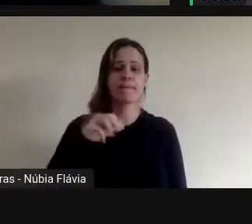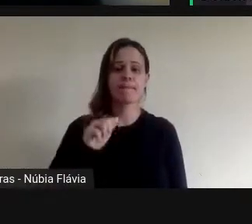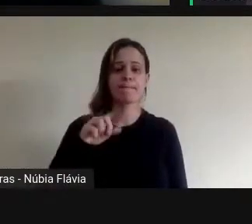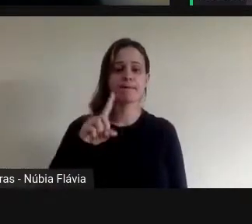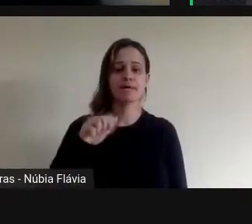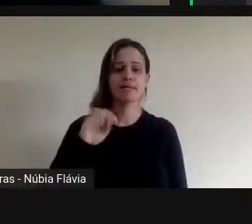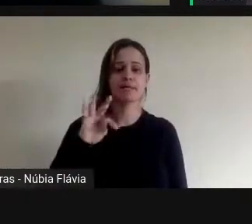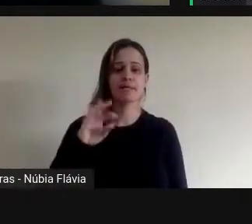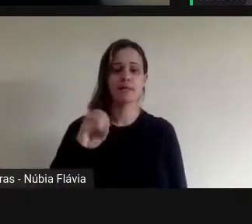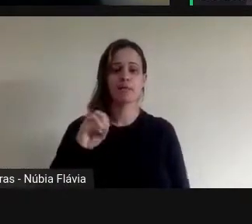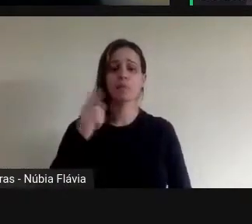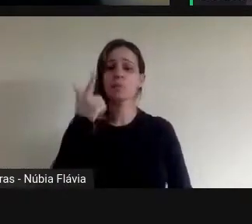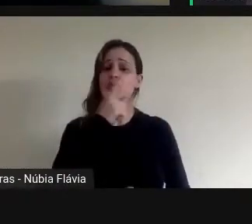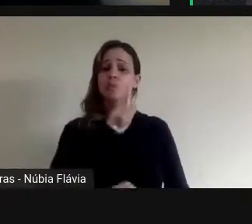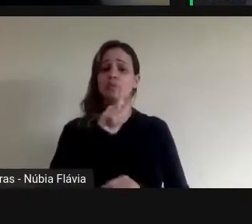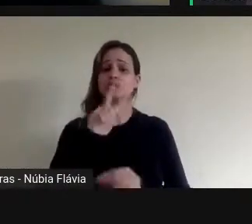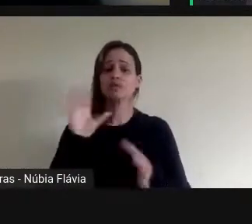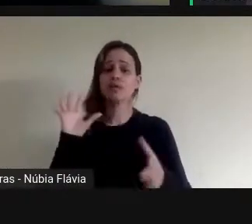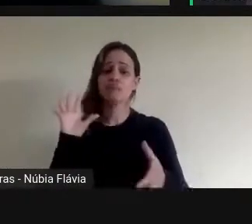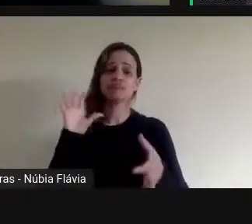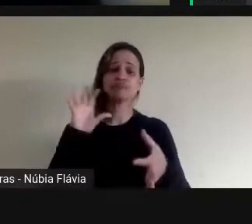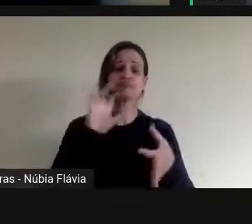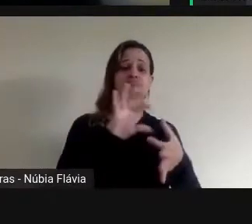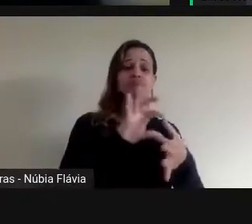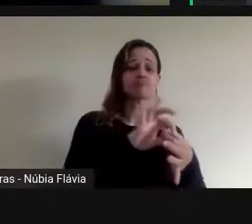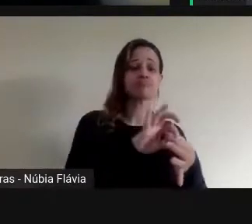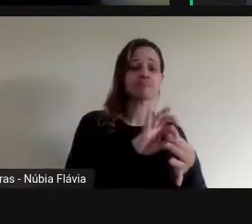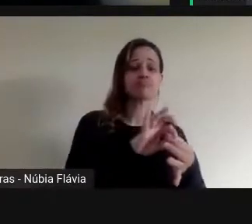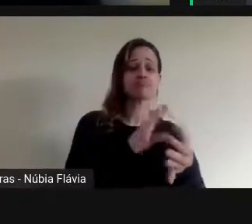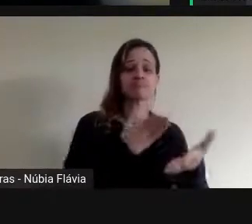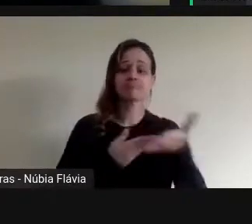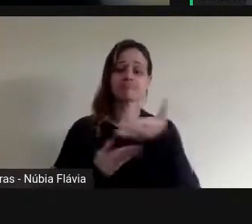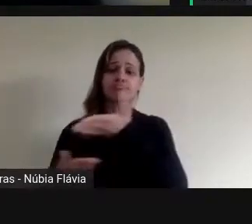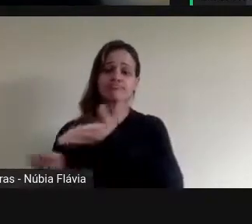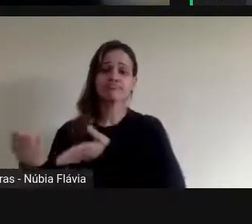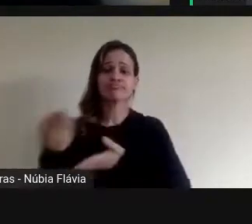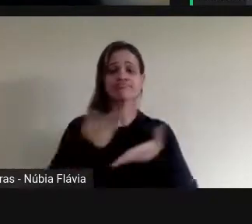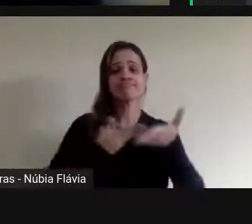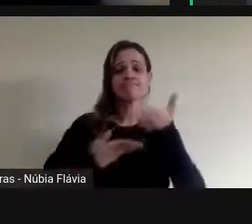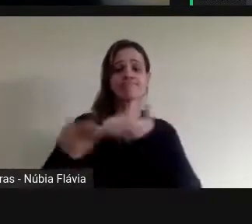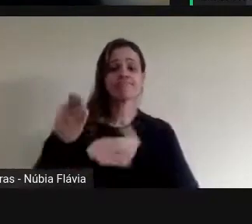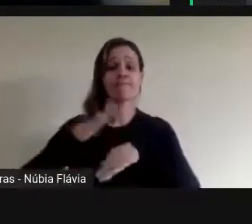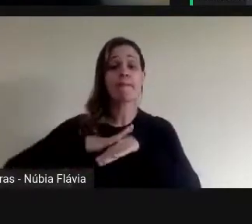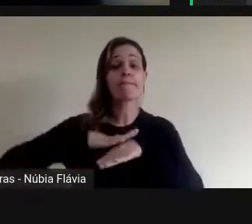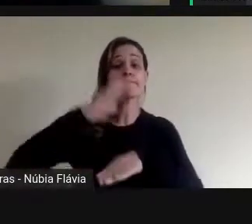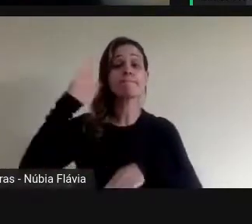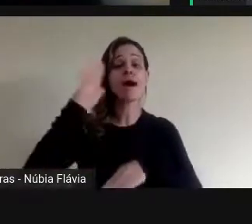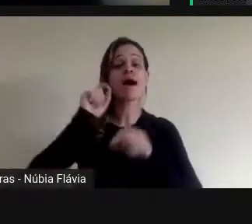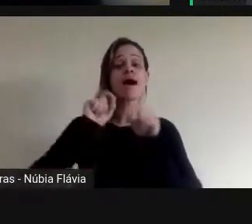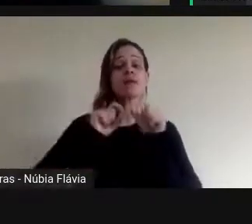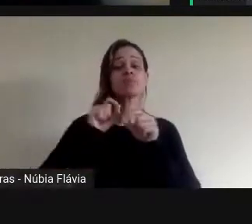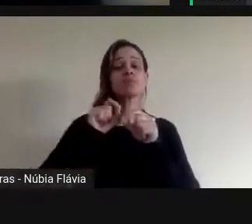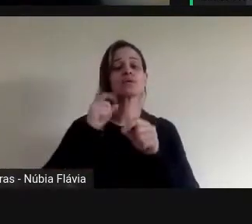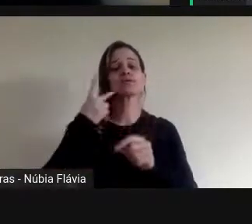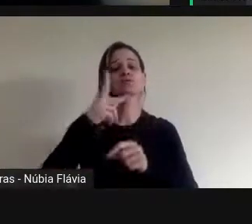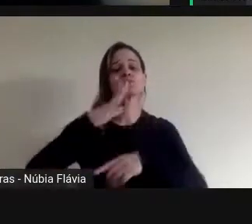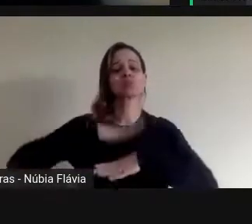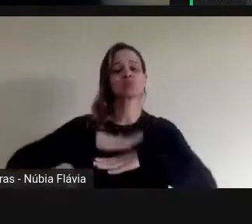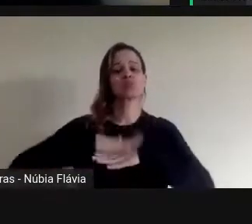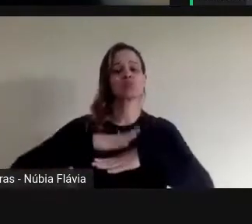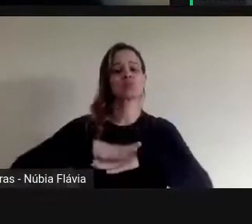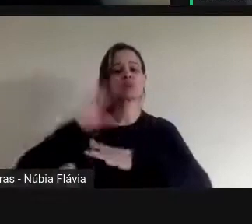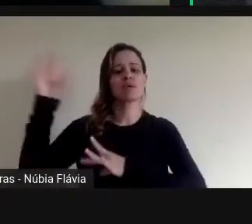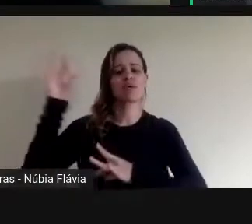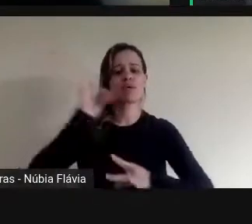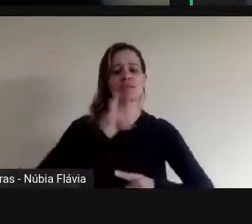a trafegar boa parte da sua atuação, e cada vez mais discursiva,